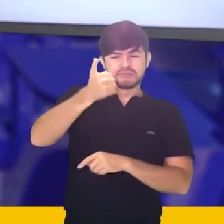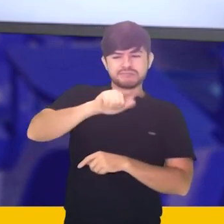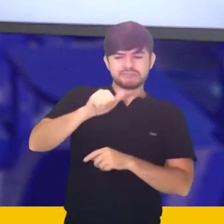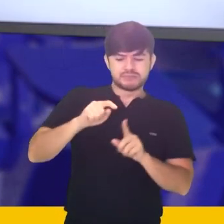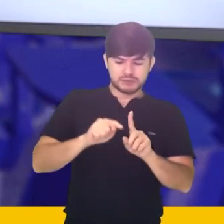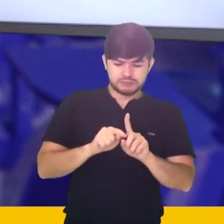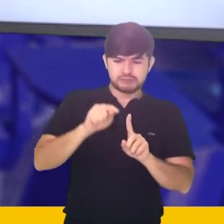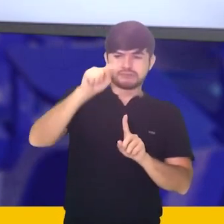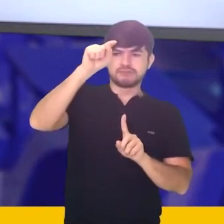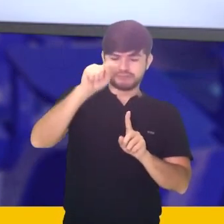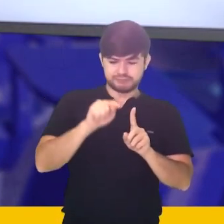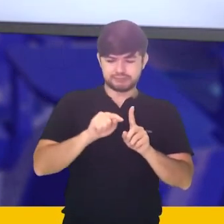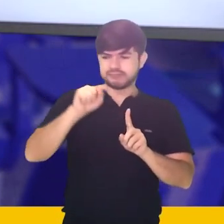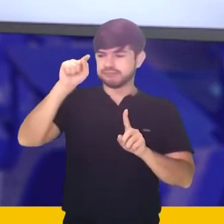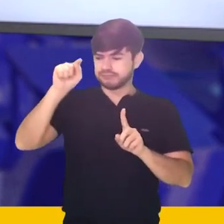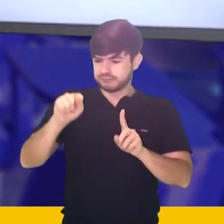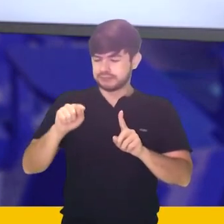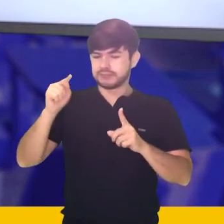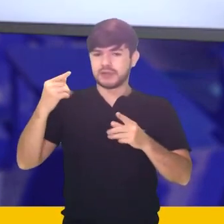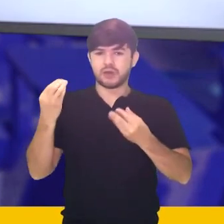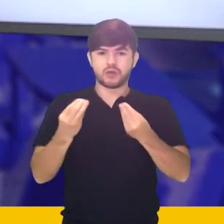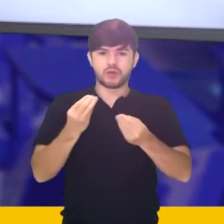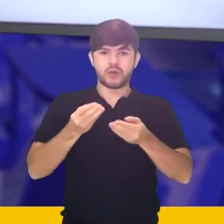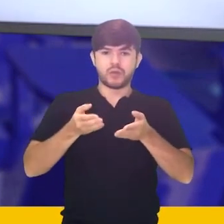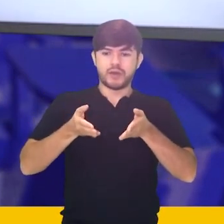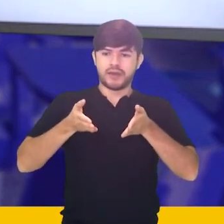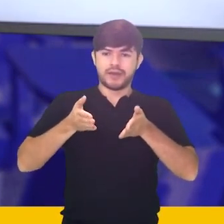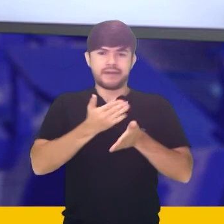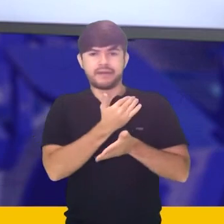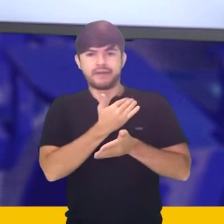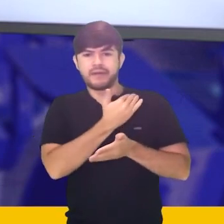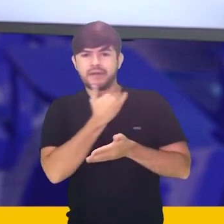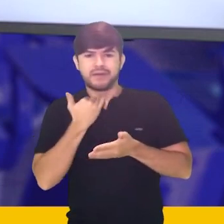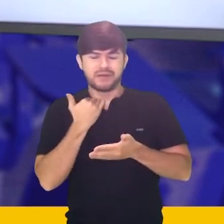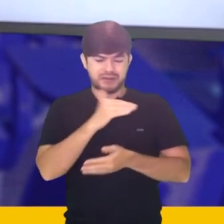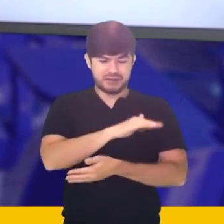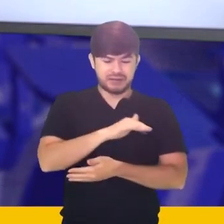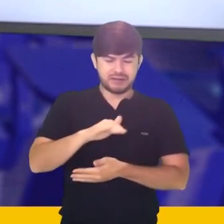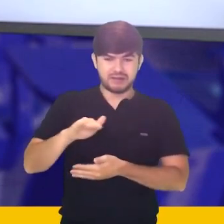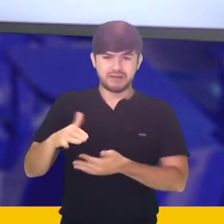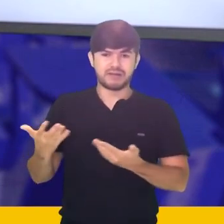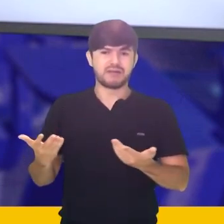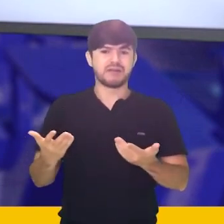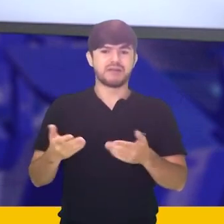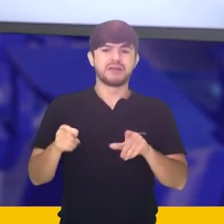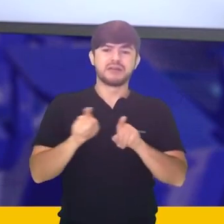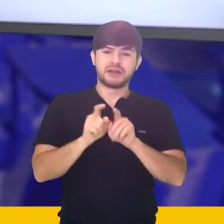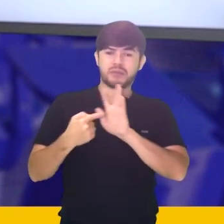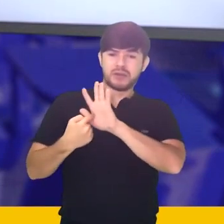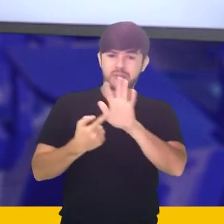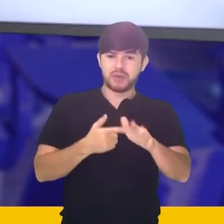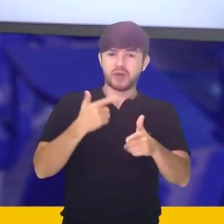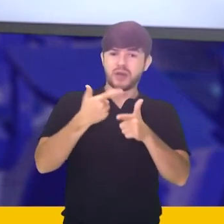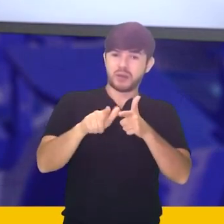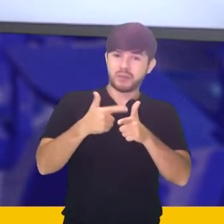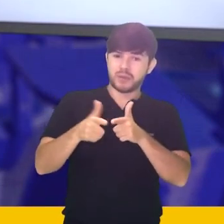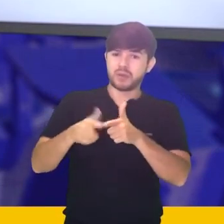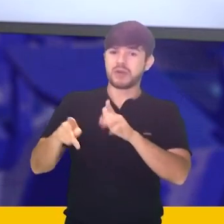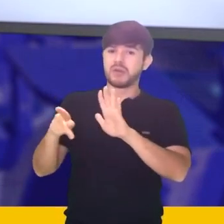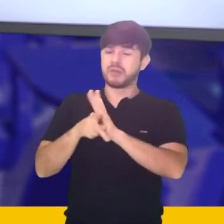de mortalidade infantil, né? A taxa de mortalidade infantil, ela diz também sobre questões e